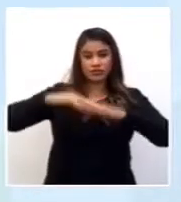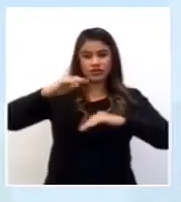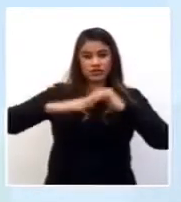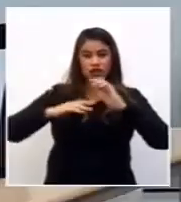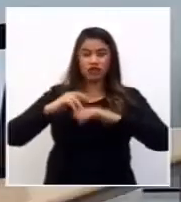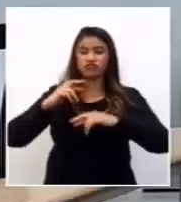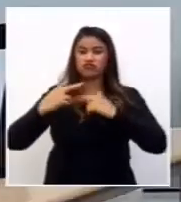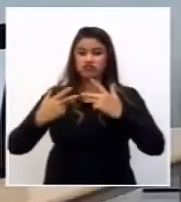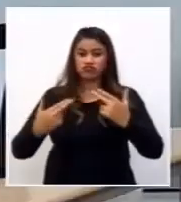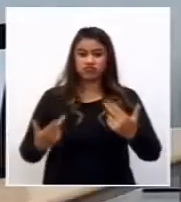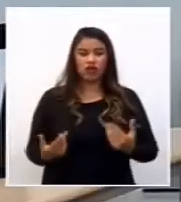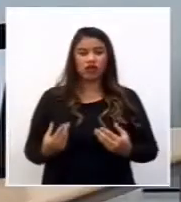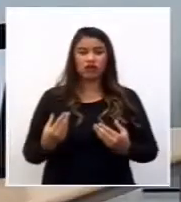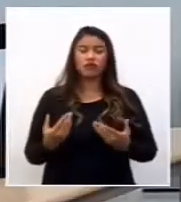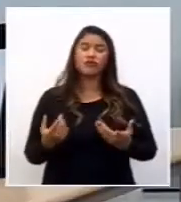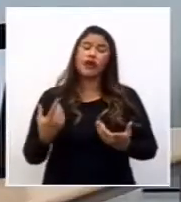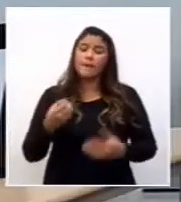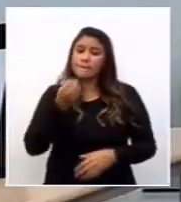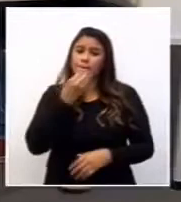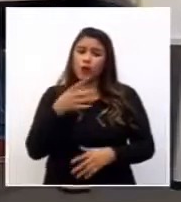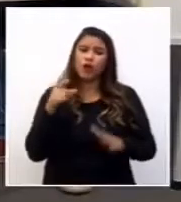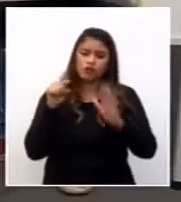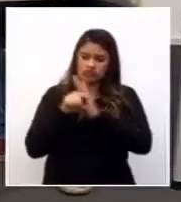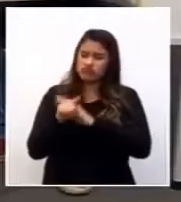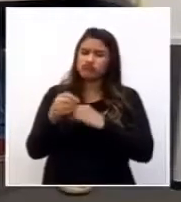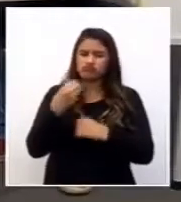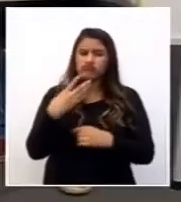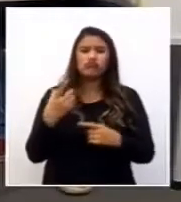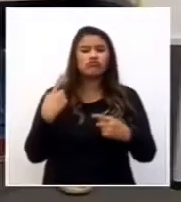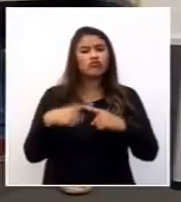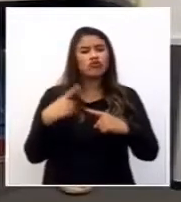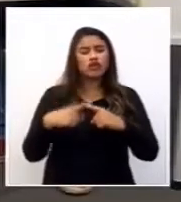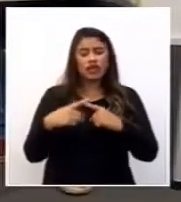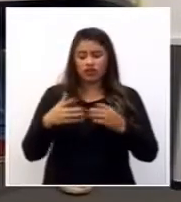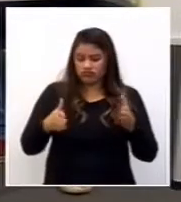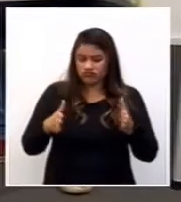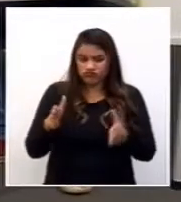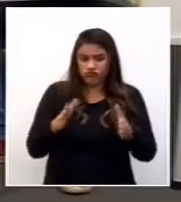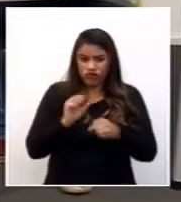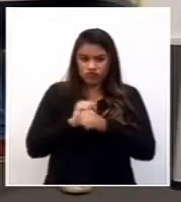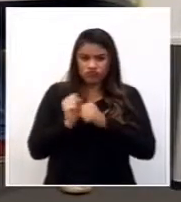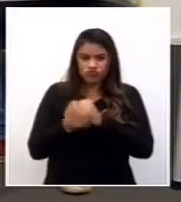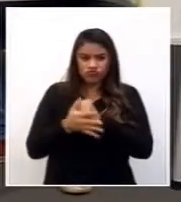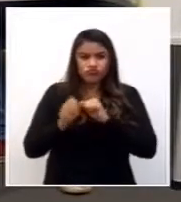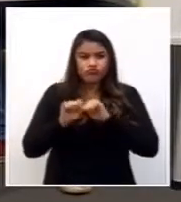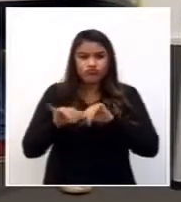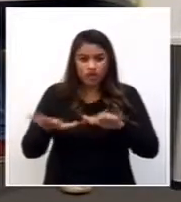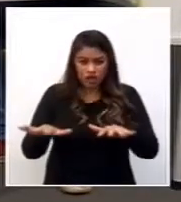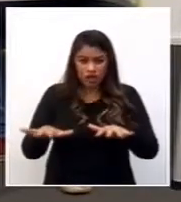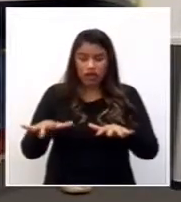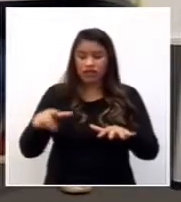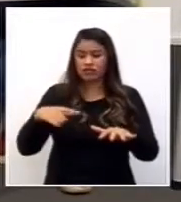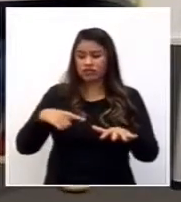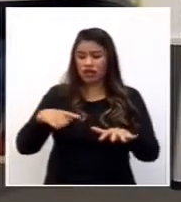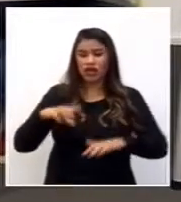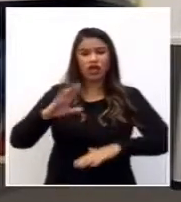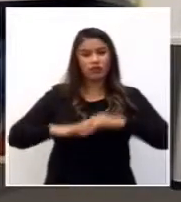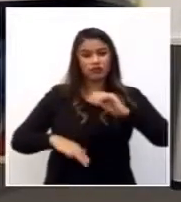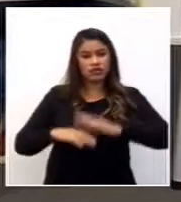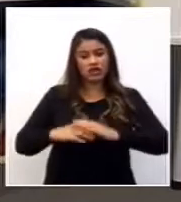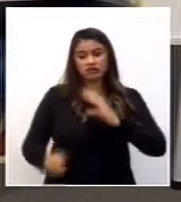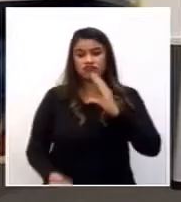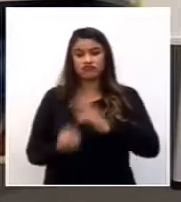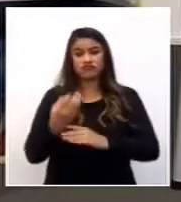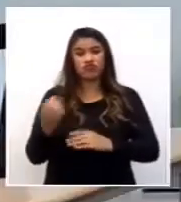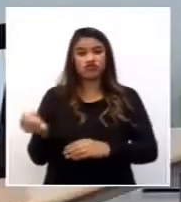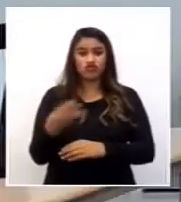questionamento, né? Porque nesse momento que nós estamos vivenciando de pandemia, então aí vai aflorar algumas habilidades novas. Né? Sim, tá? Com certeza. Então por